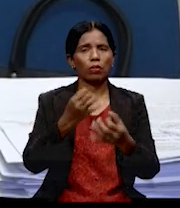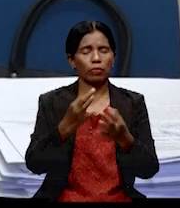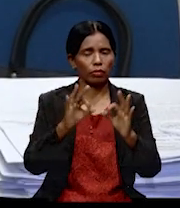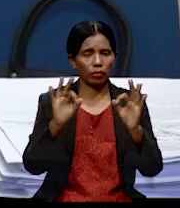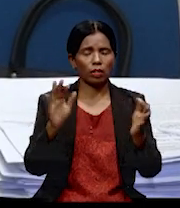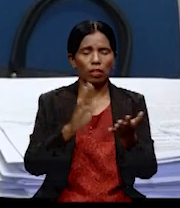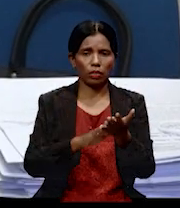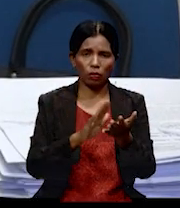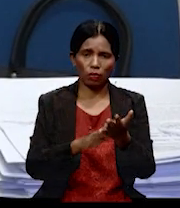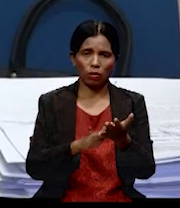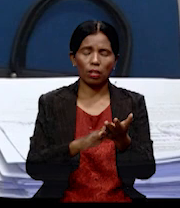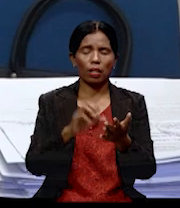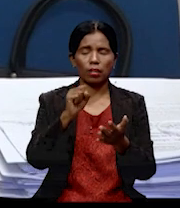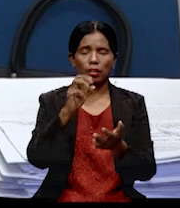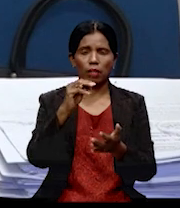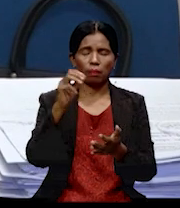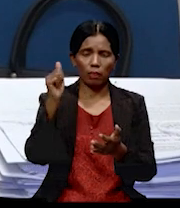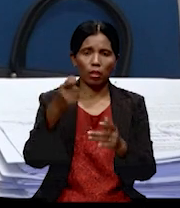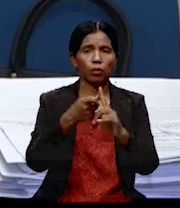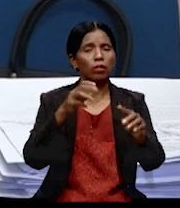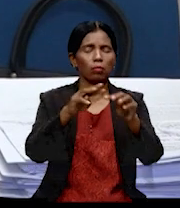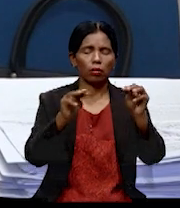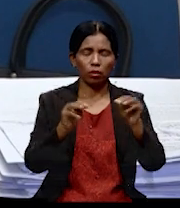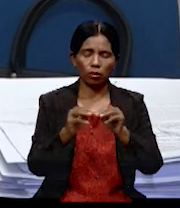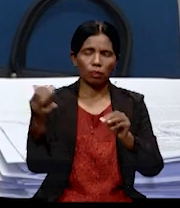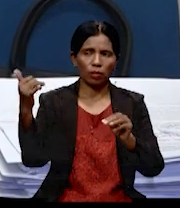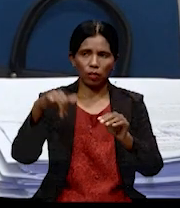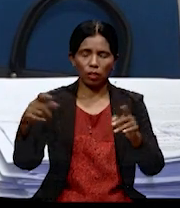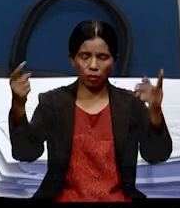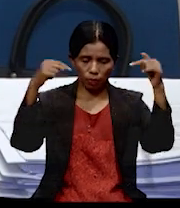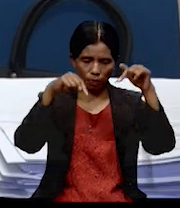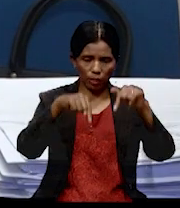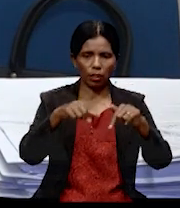hosi municipi Sira atu tung mai